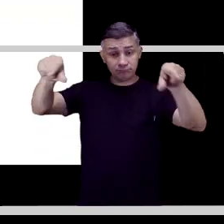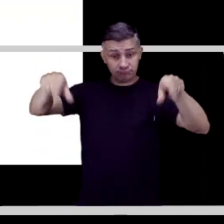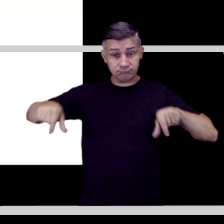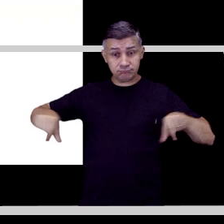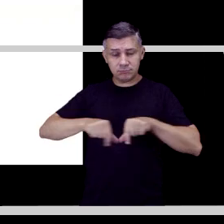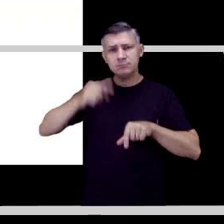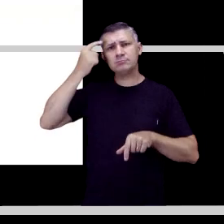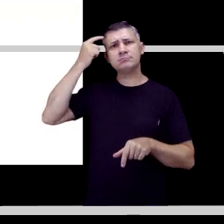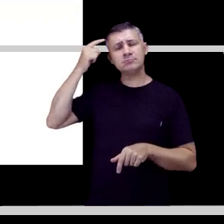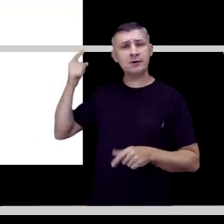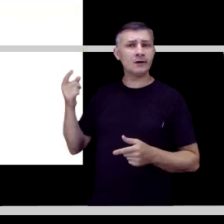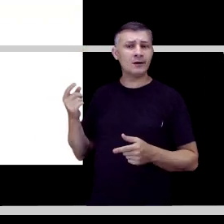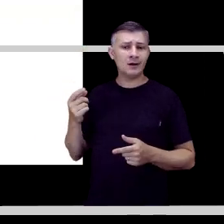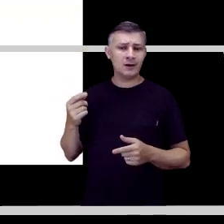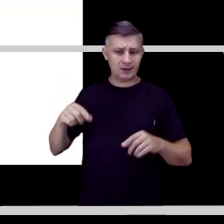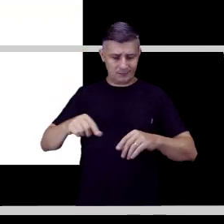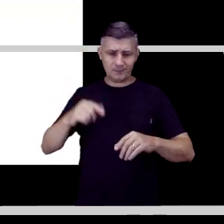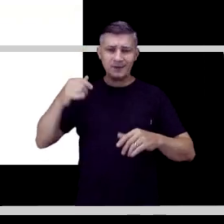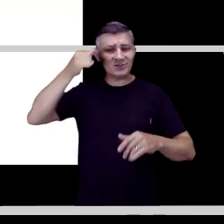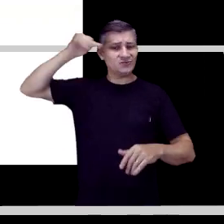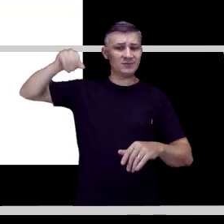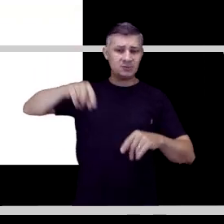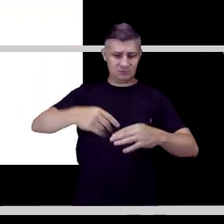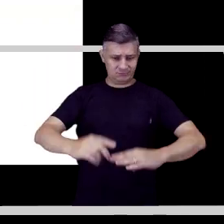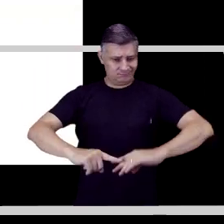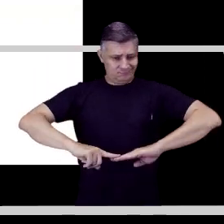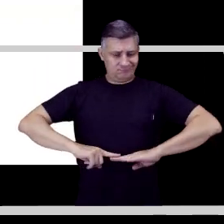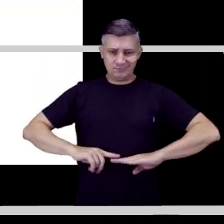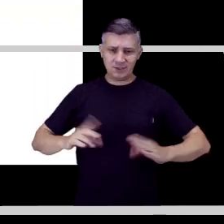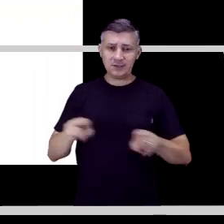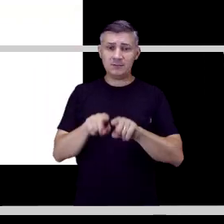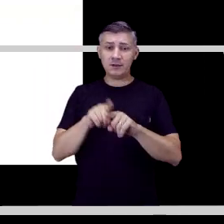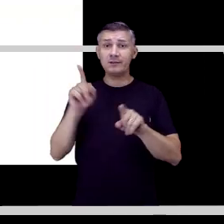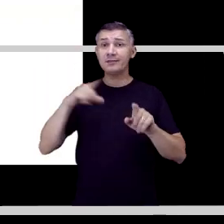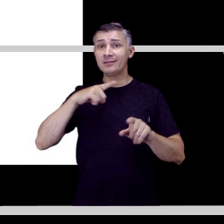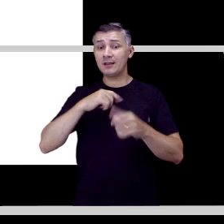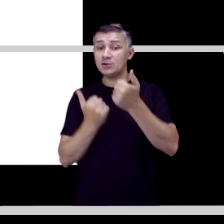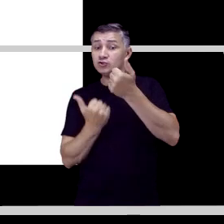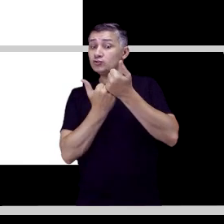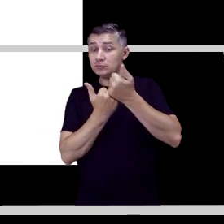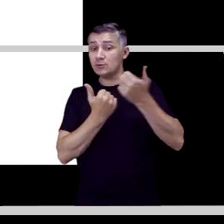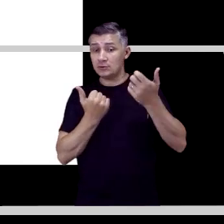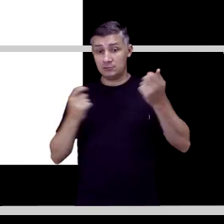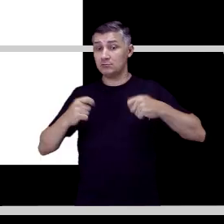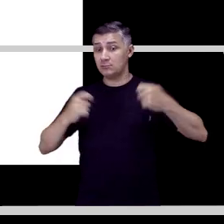né, de modo a eliminar guarda-corpos, e também criando um novo suporte